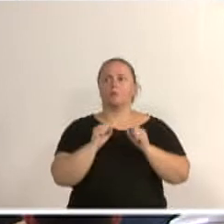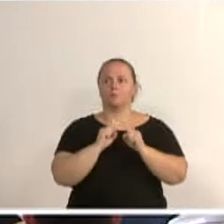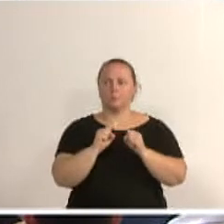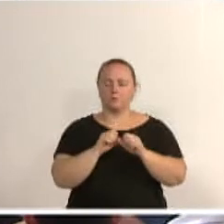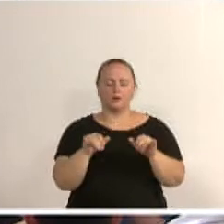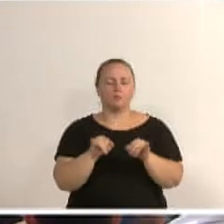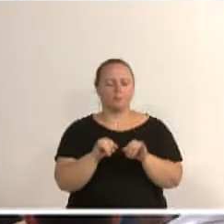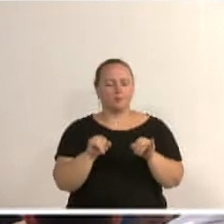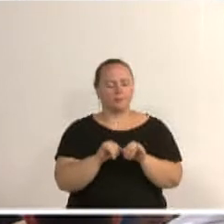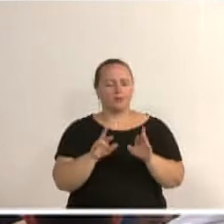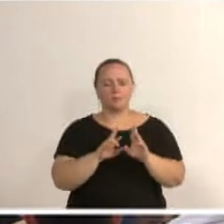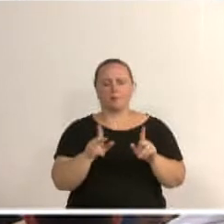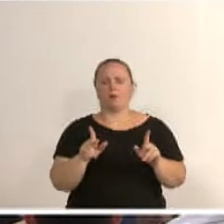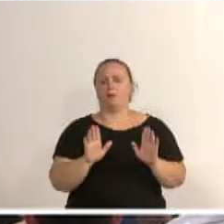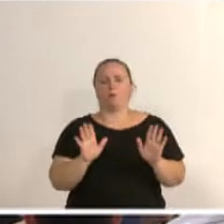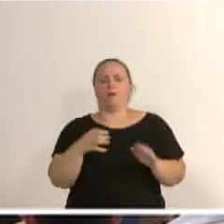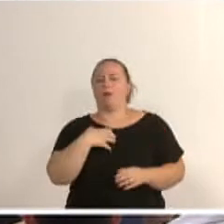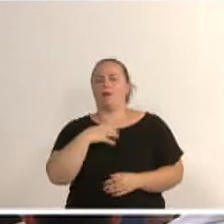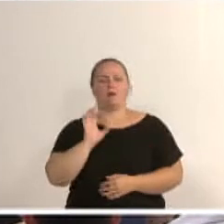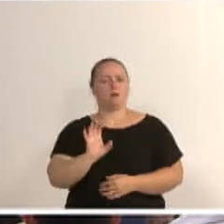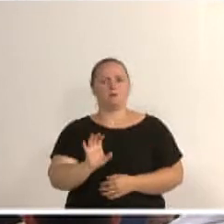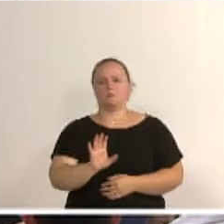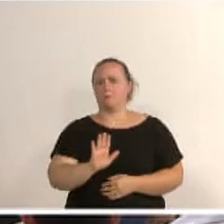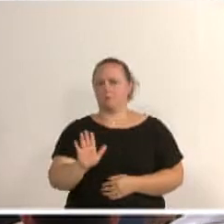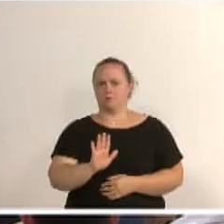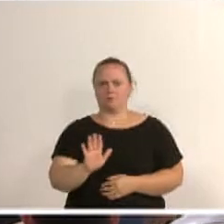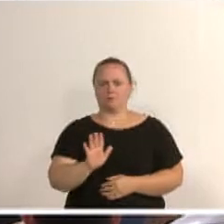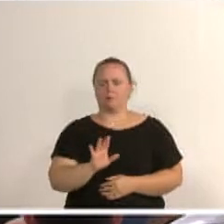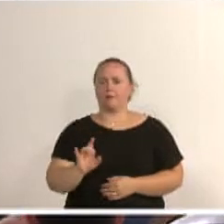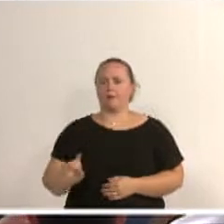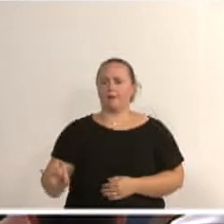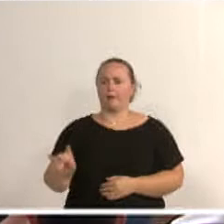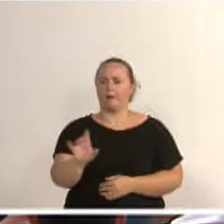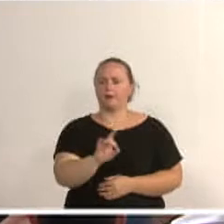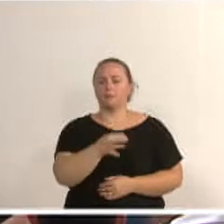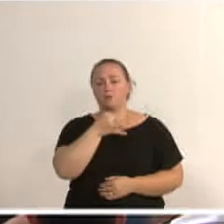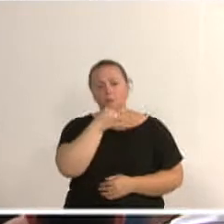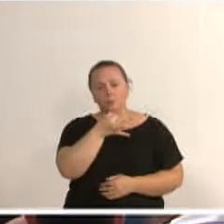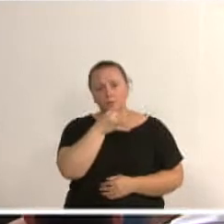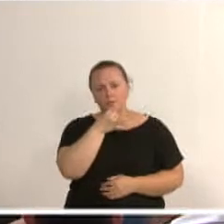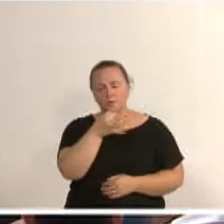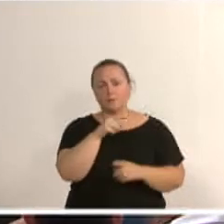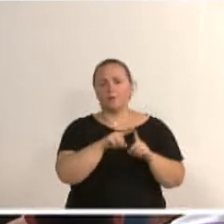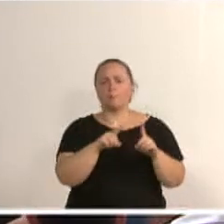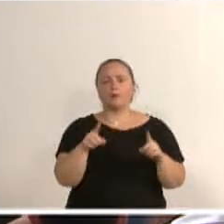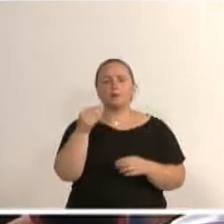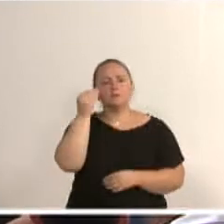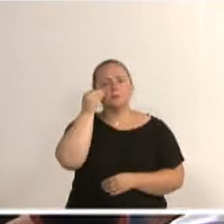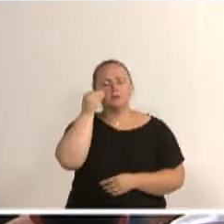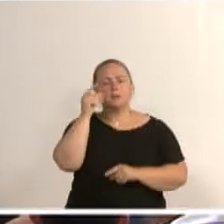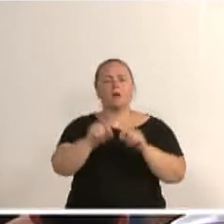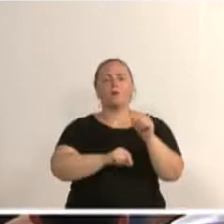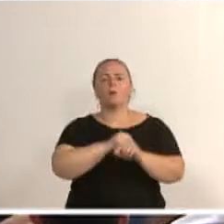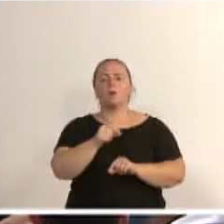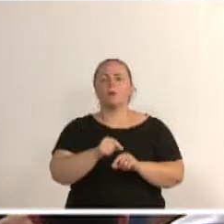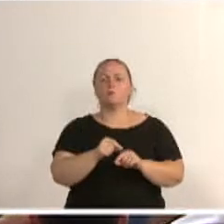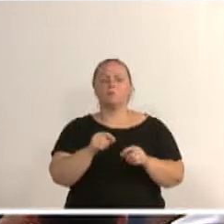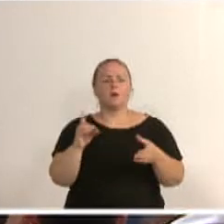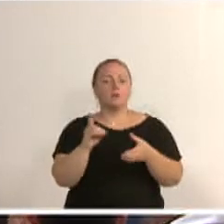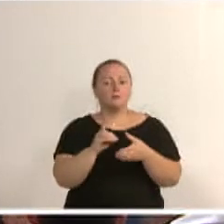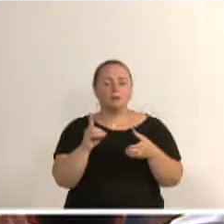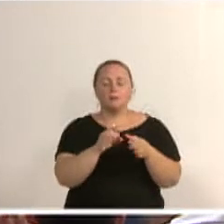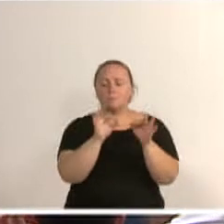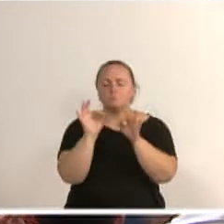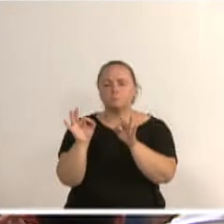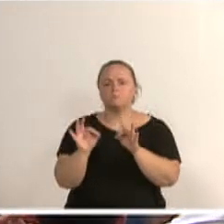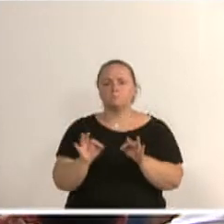bobagem, mas não é do meu intuito. Eu acho que cabe cada um colocar o seu parecer e buscar o seu atendimento na necessidade. E a